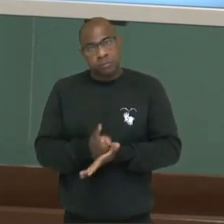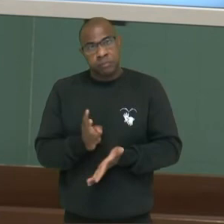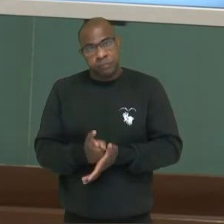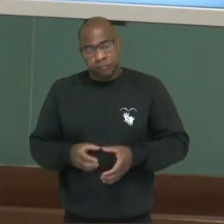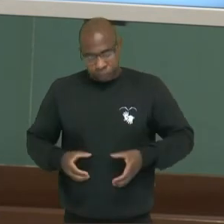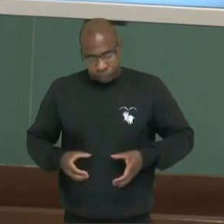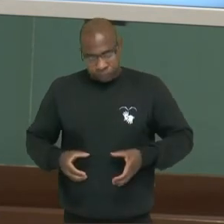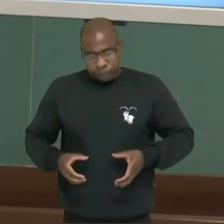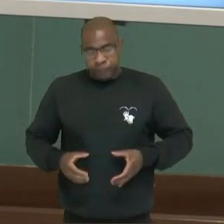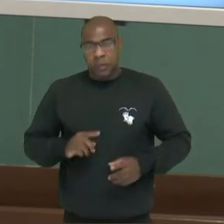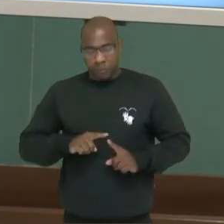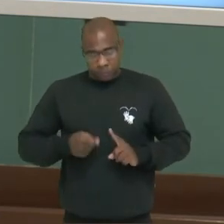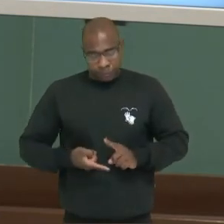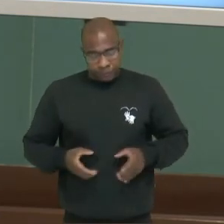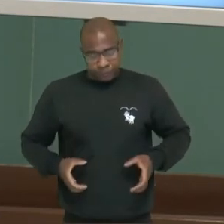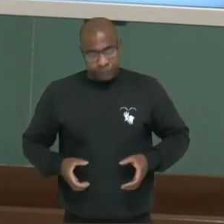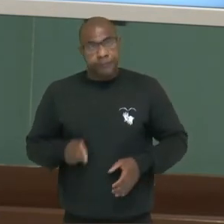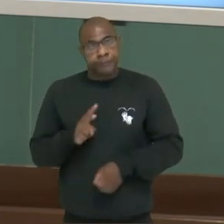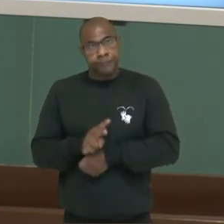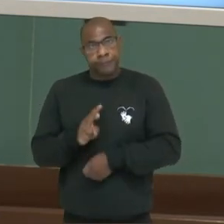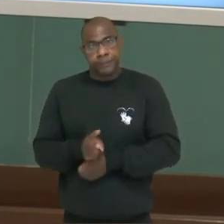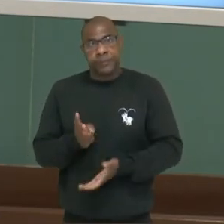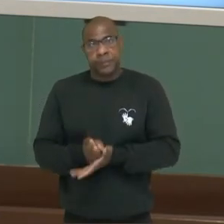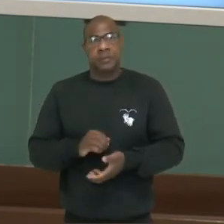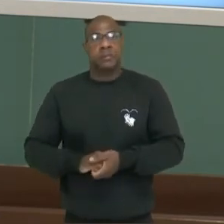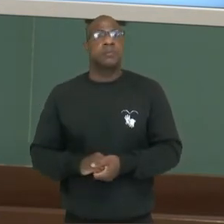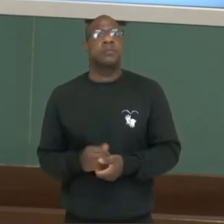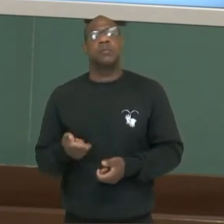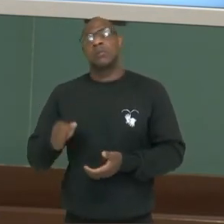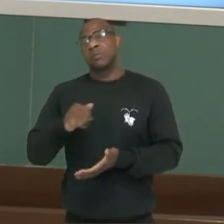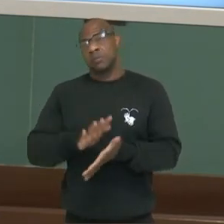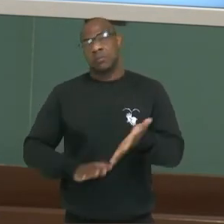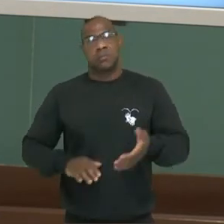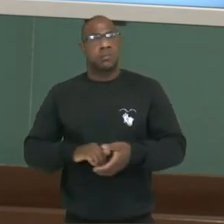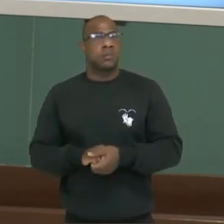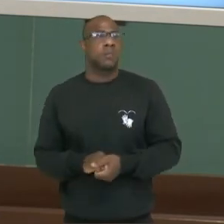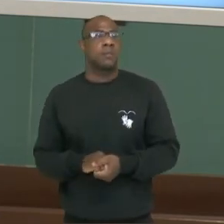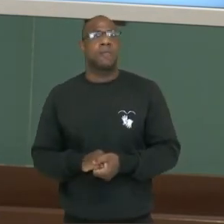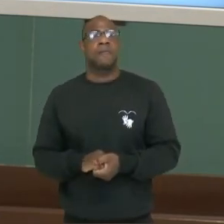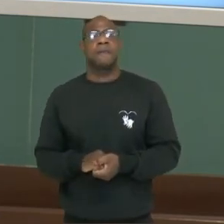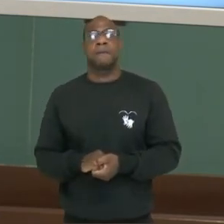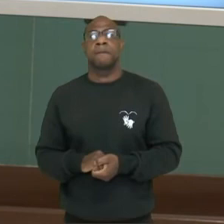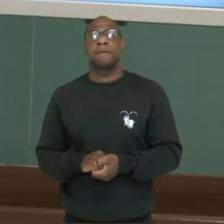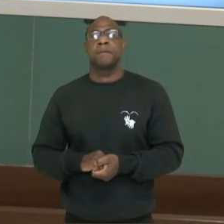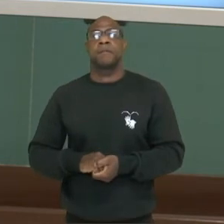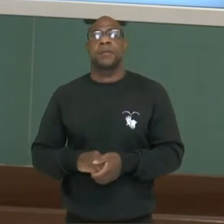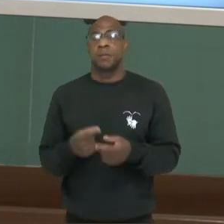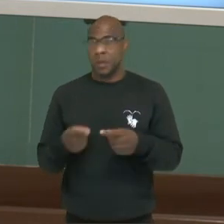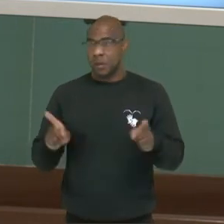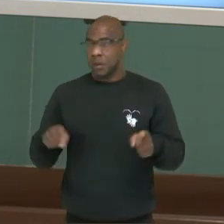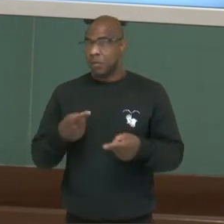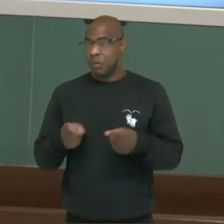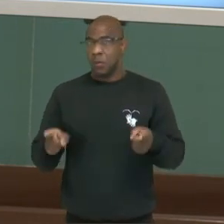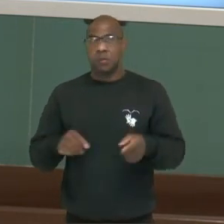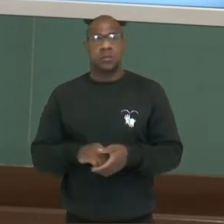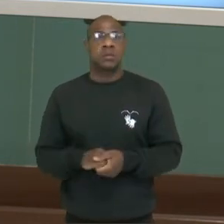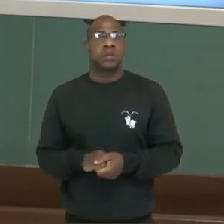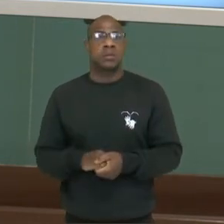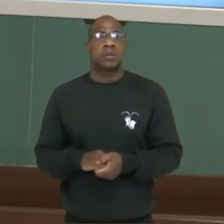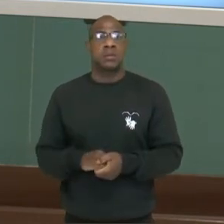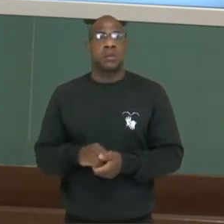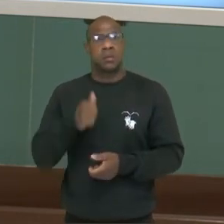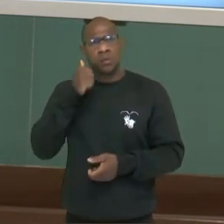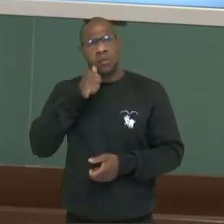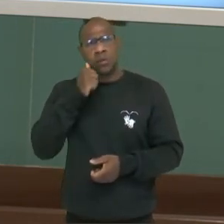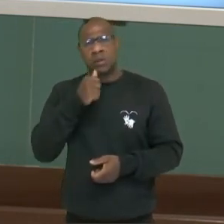período da gestação. Outra atividade. Vamos lá, olha, é uma música. Mulher é bicho